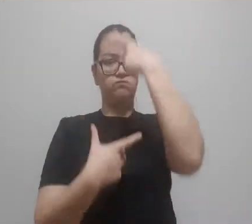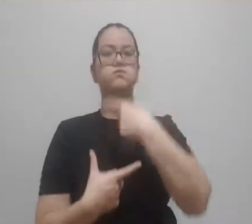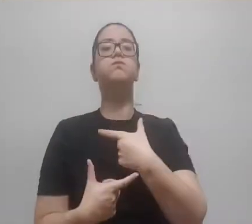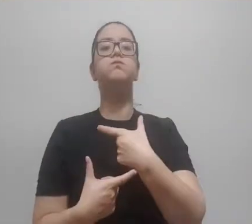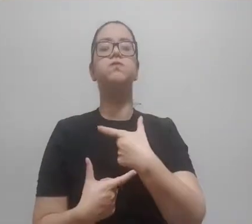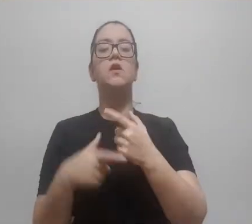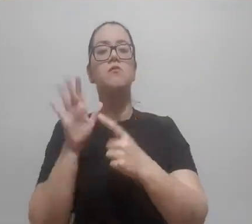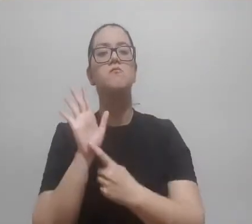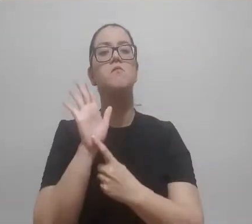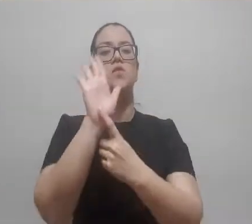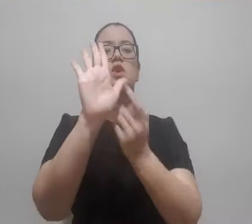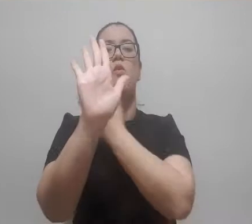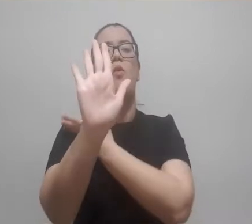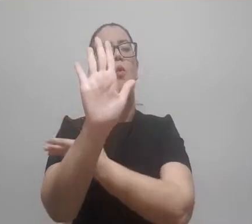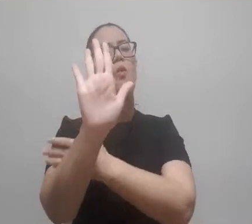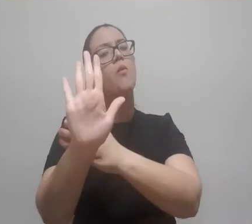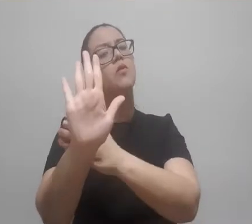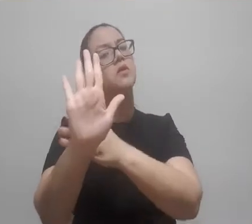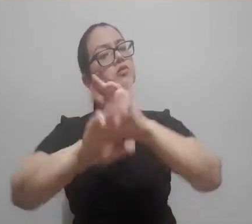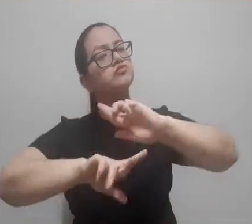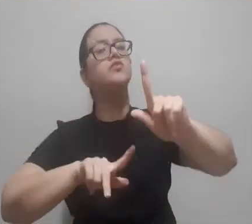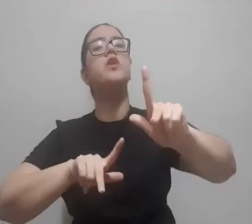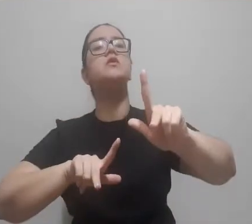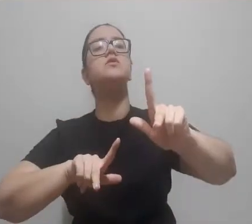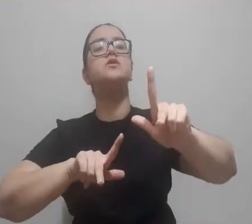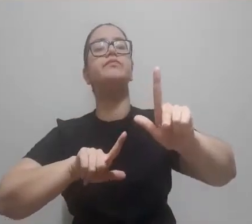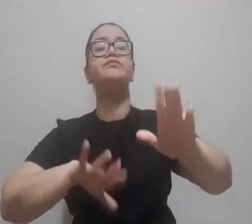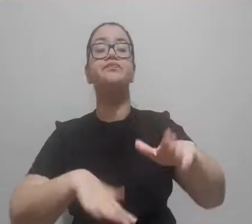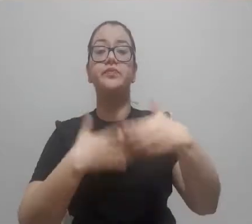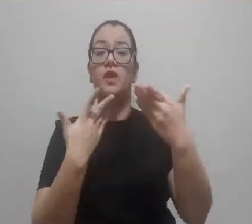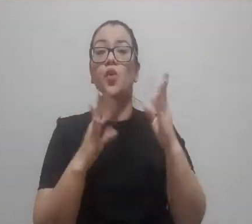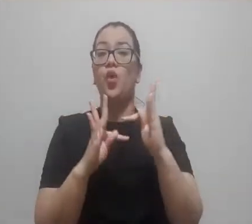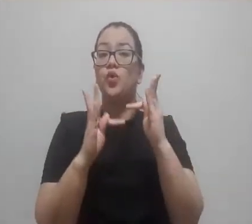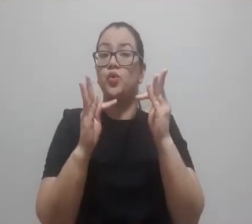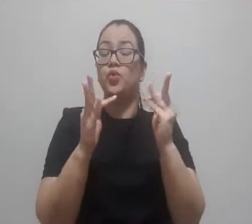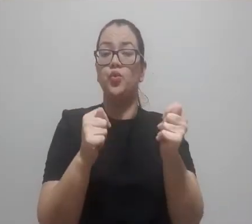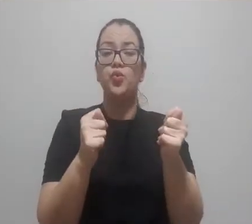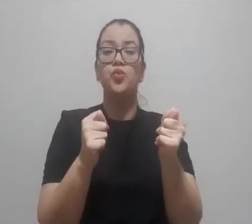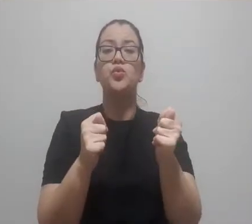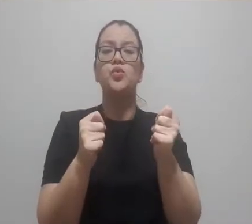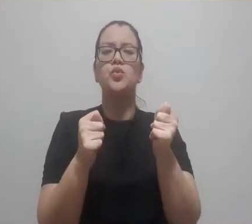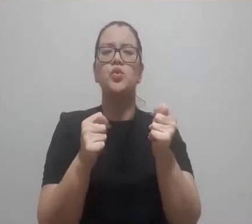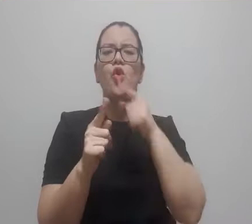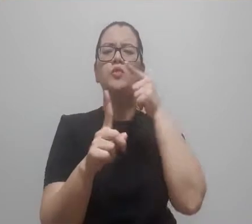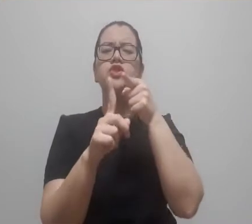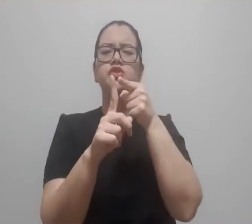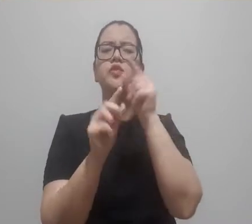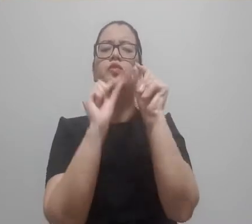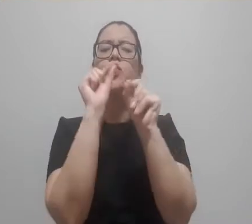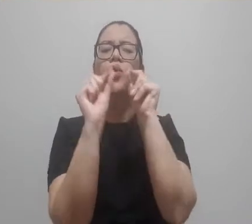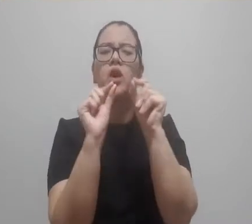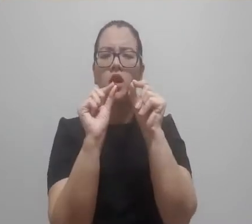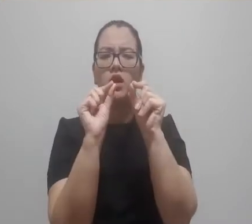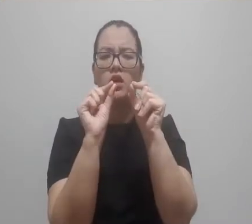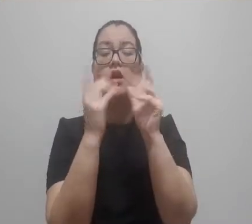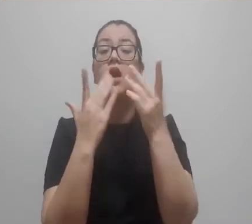um comportamento. Então tudo isso é feito com um objetivo. Lá a gente viu isso